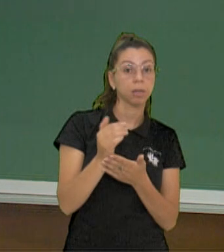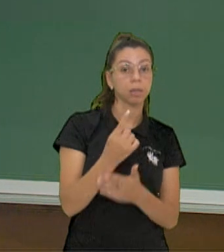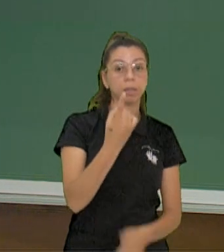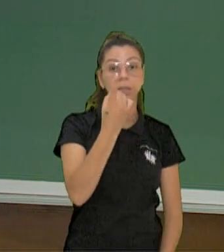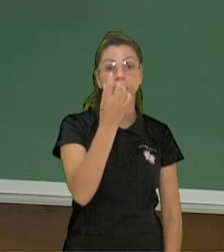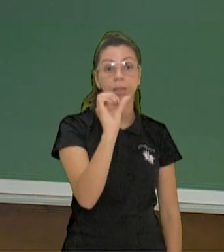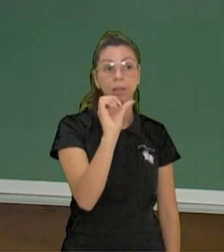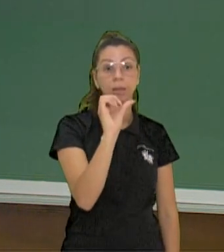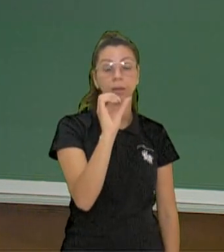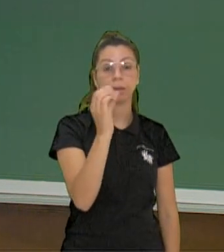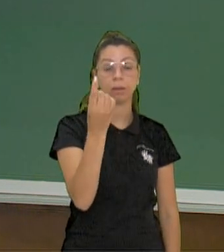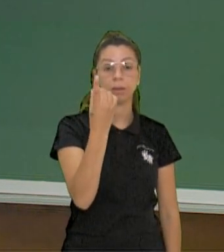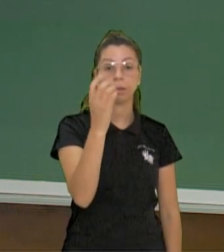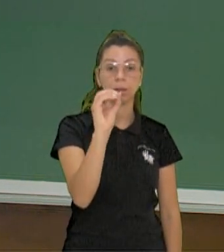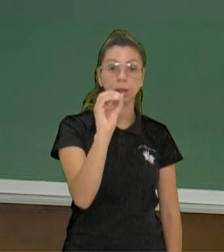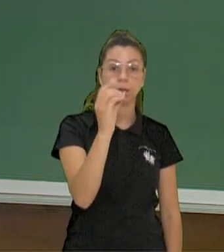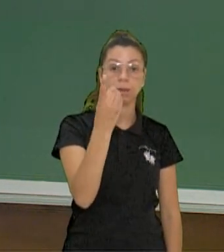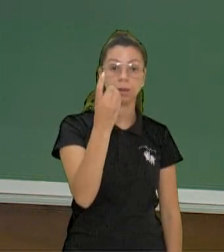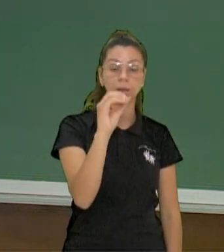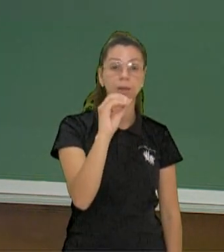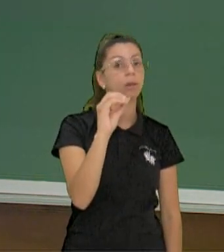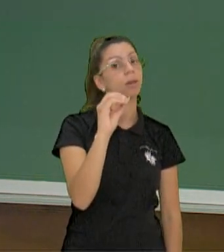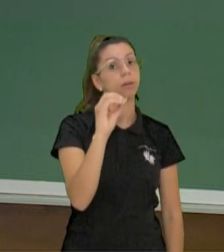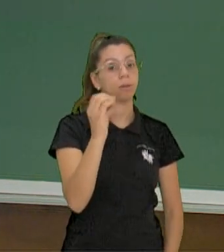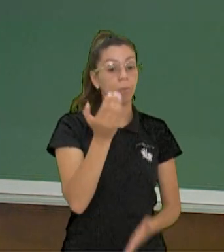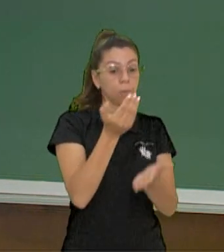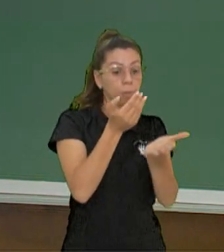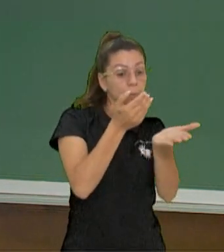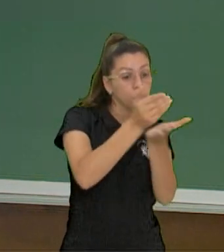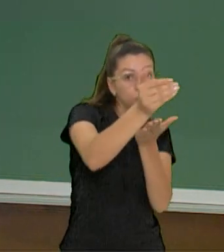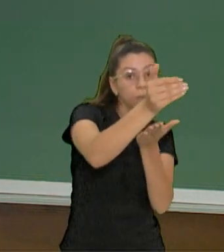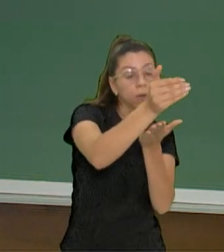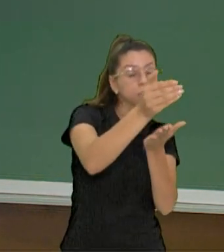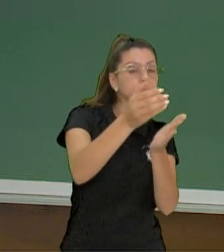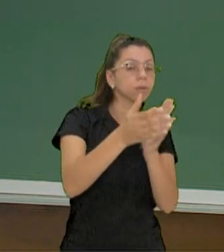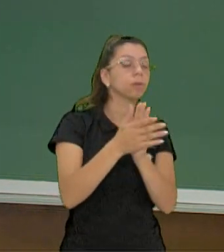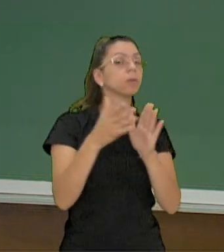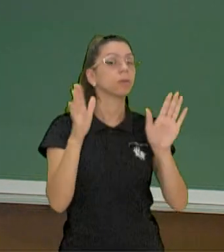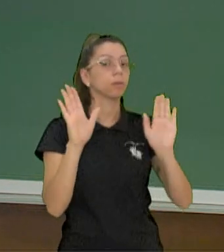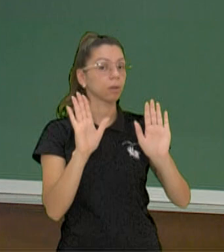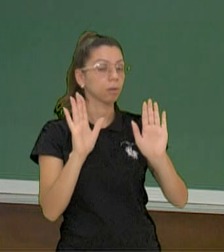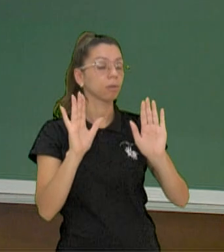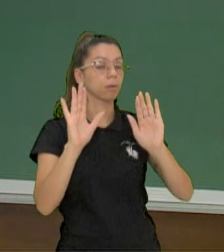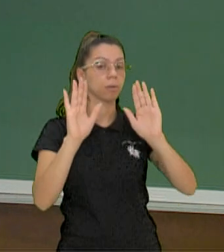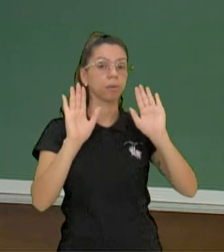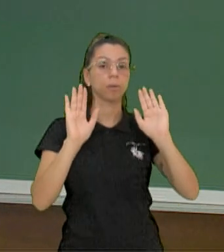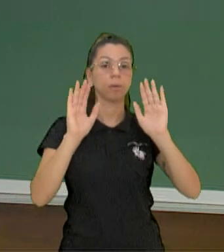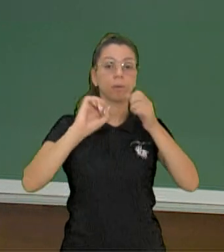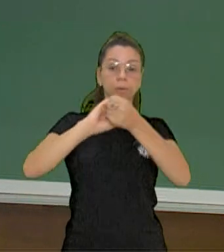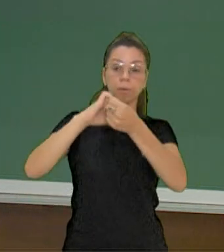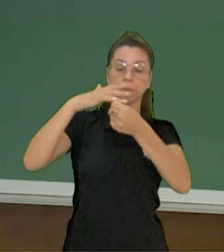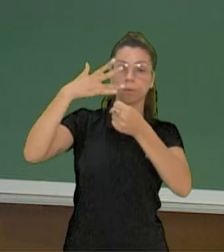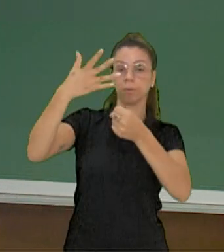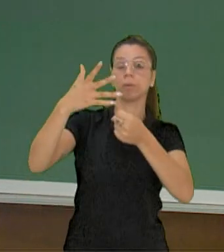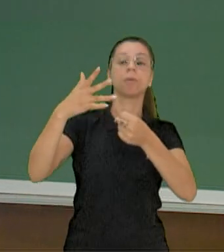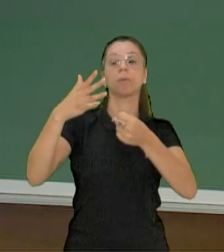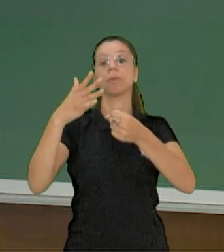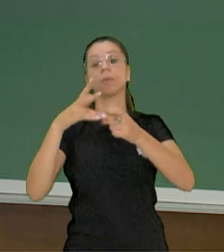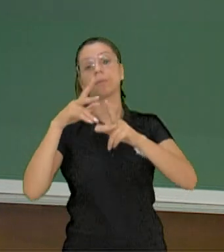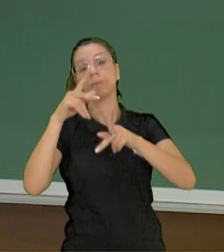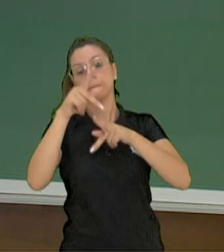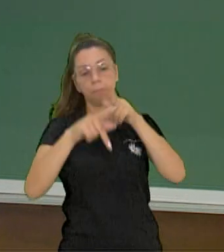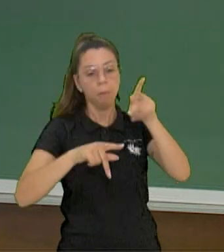de 10, que é o valor inicial. Normalmente, a nossa função exponencial, quando se trata de